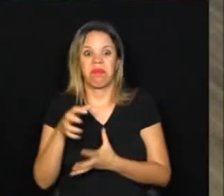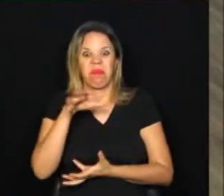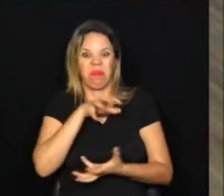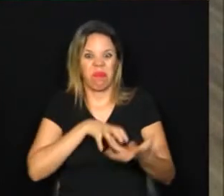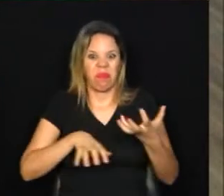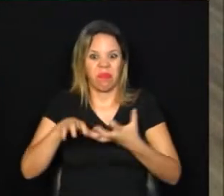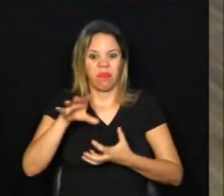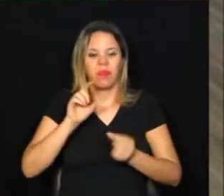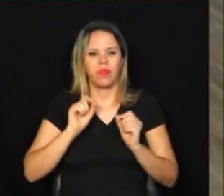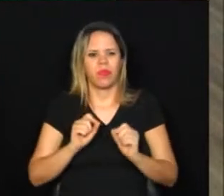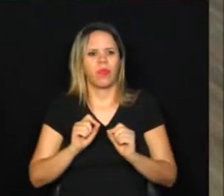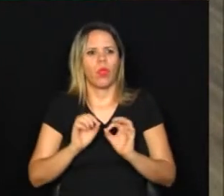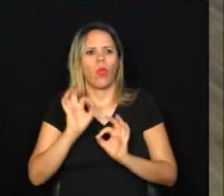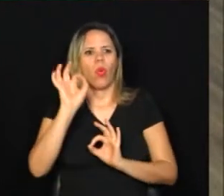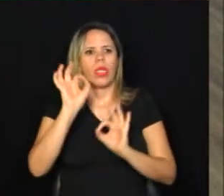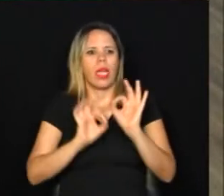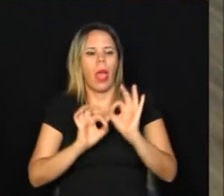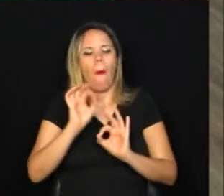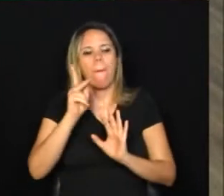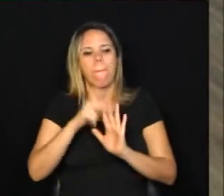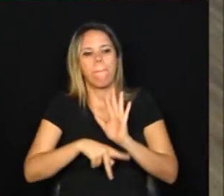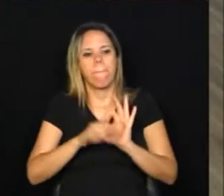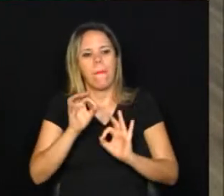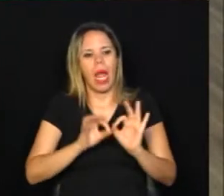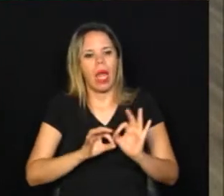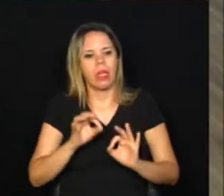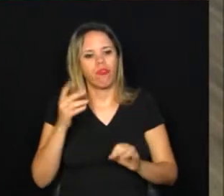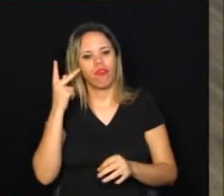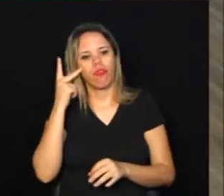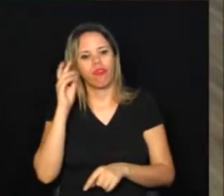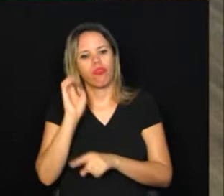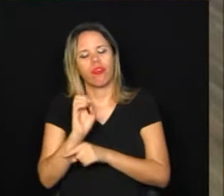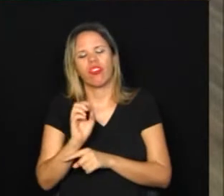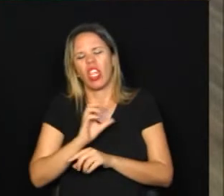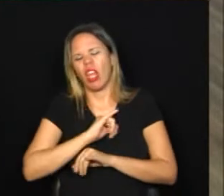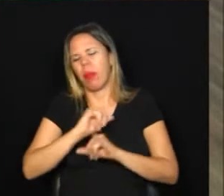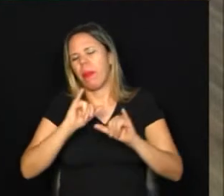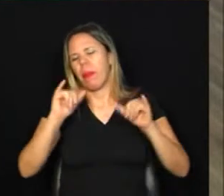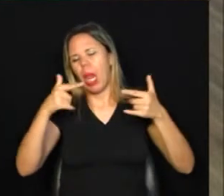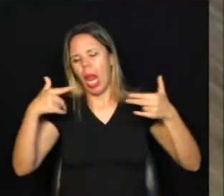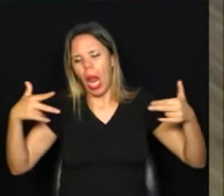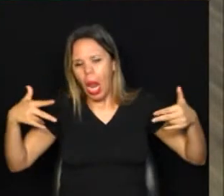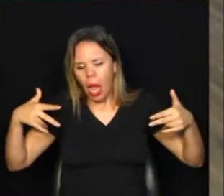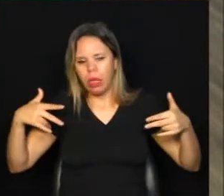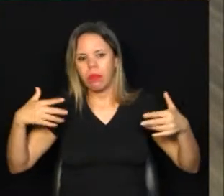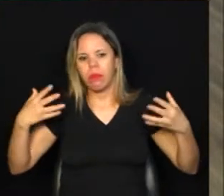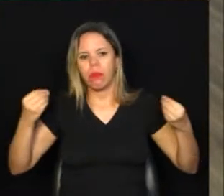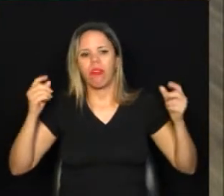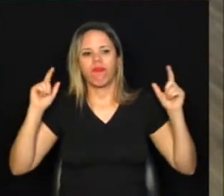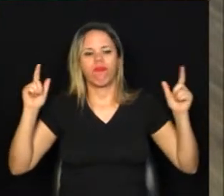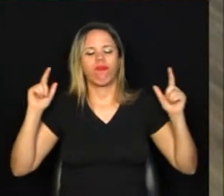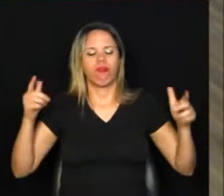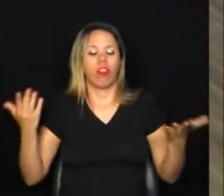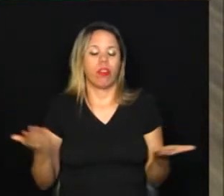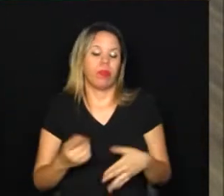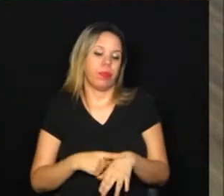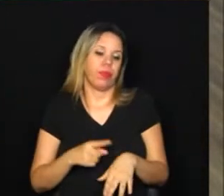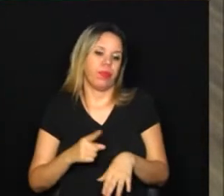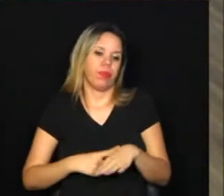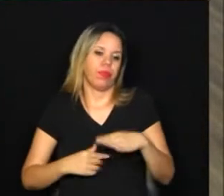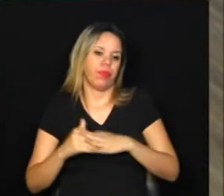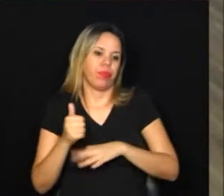Abreu, que é o Plano São Paulo, né? Nós já tivemos diversos protestos de muitas categorias. Neste momento,